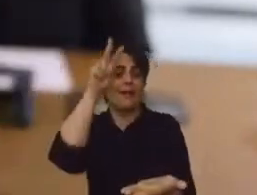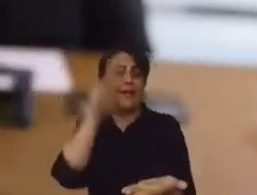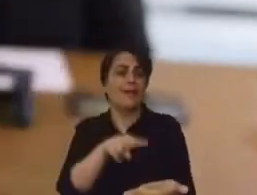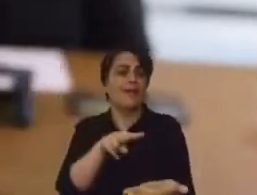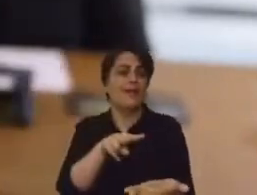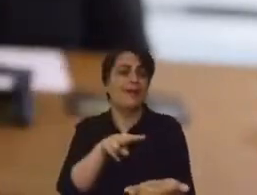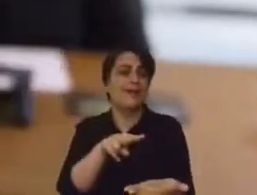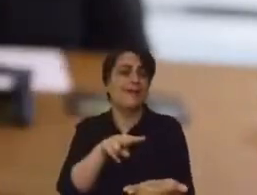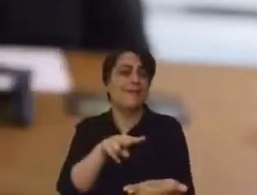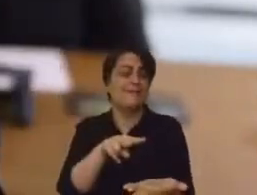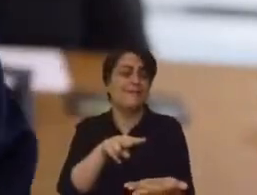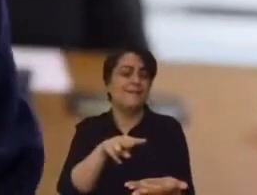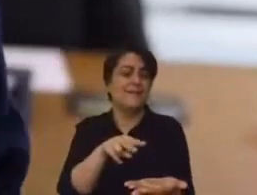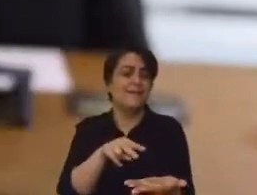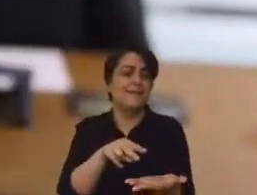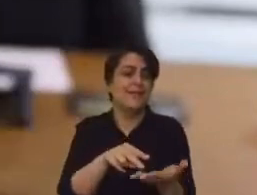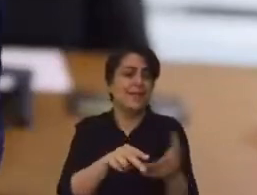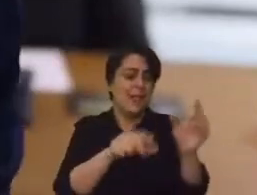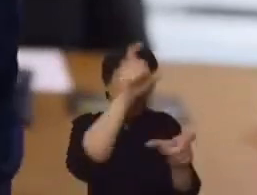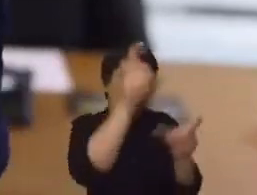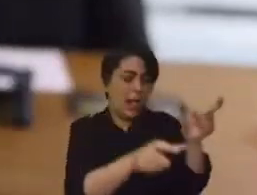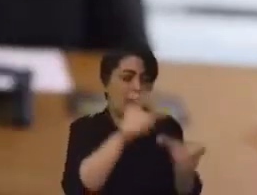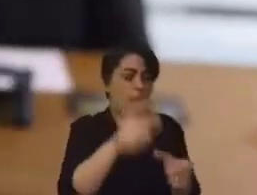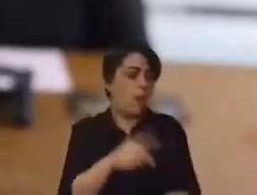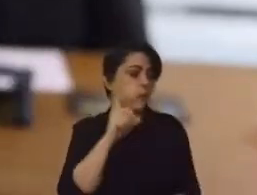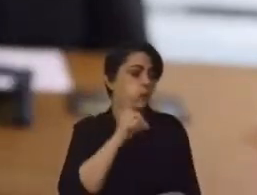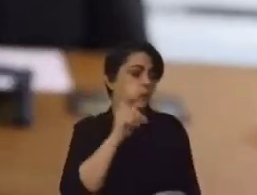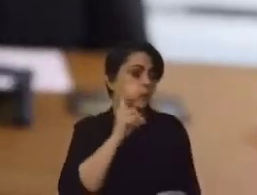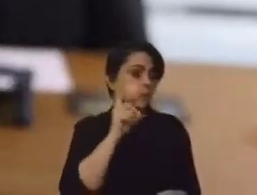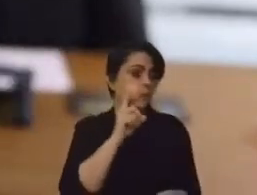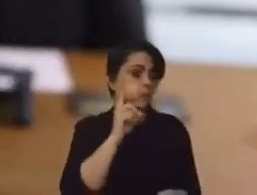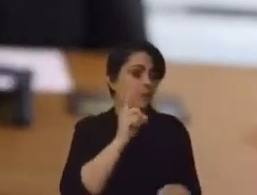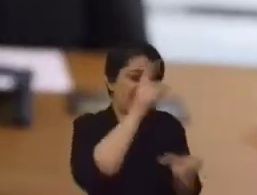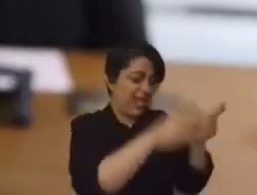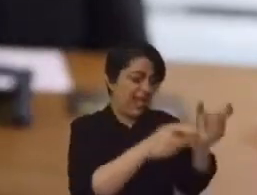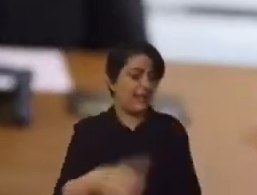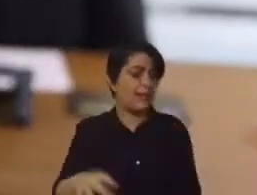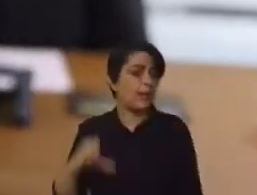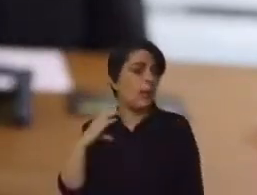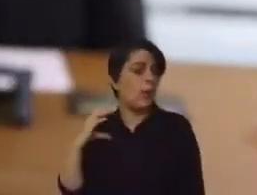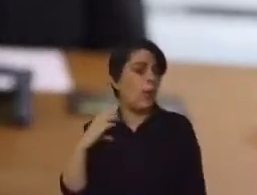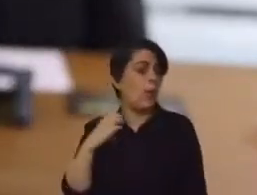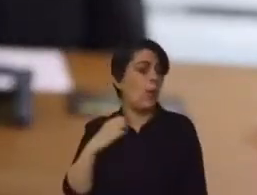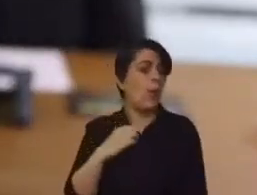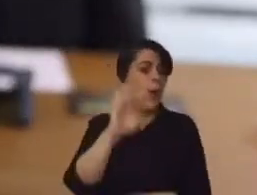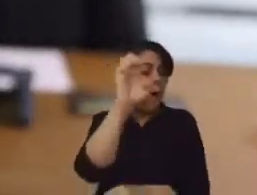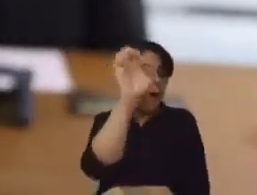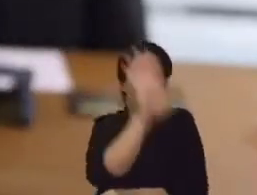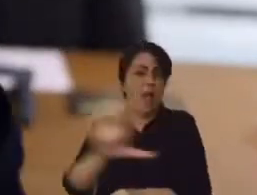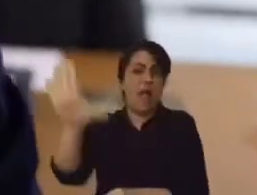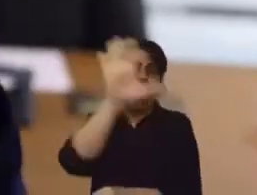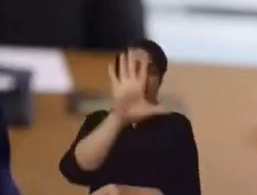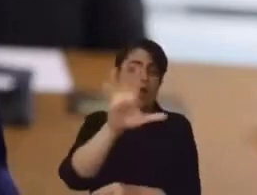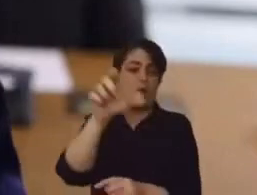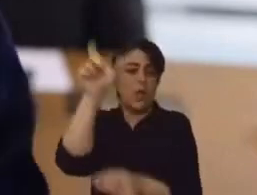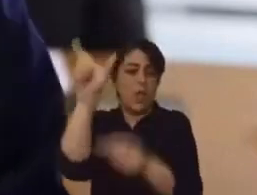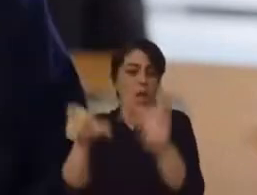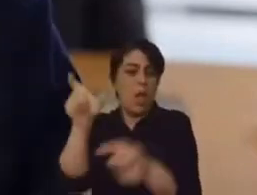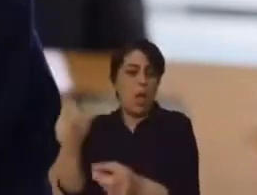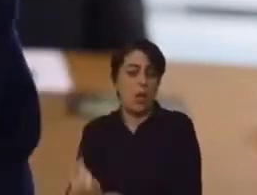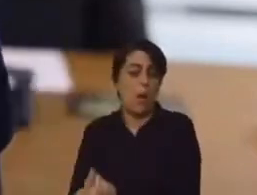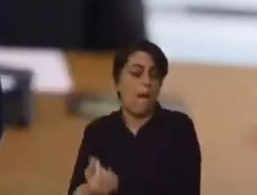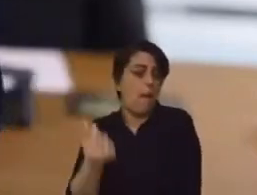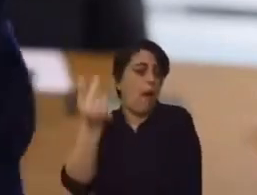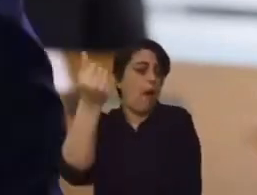acumulação de riqueza nos Estados Unidos, aumentou a acumulação de riqueza na Europa, aumentou a acumulação de riqueza na Ásia, aumentou a relação